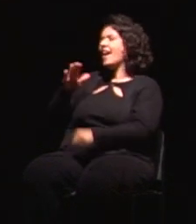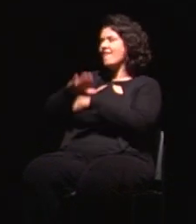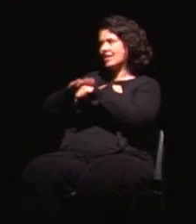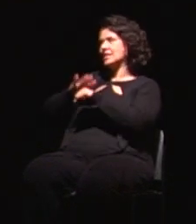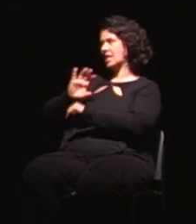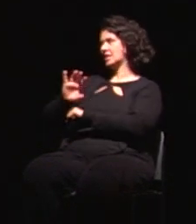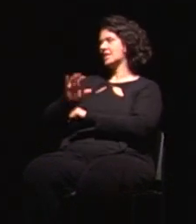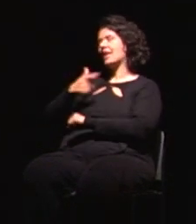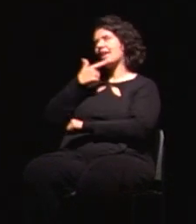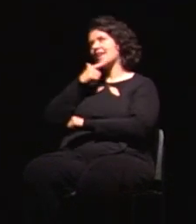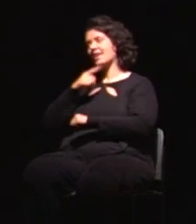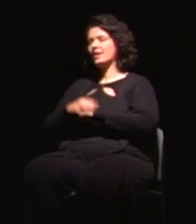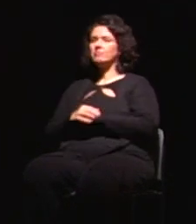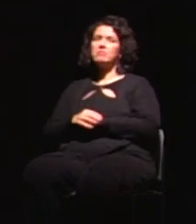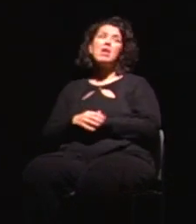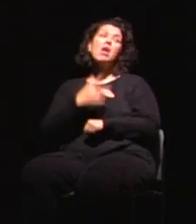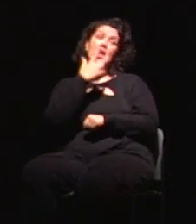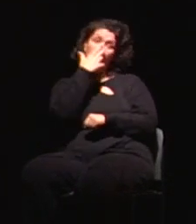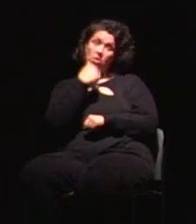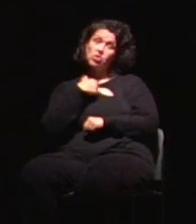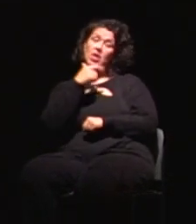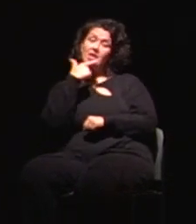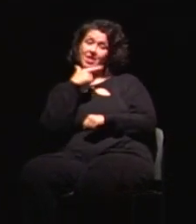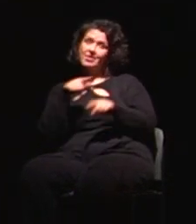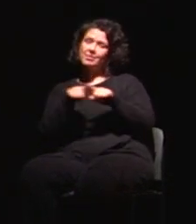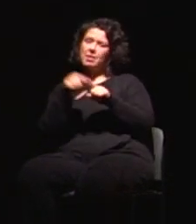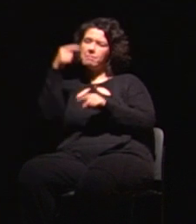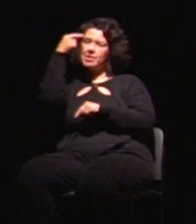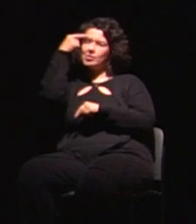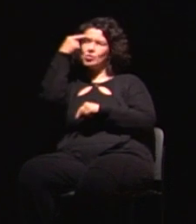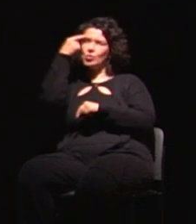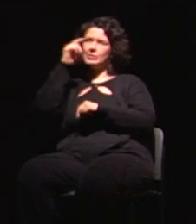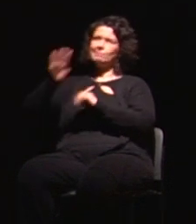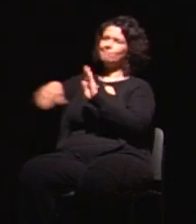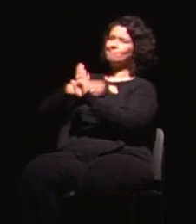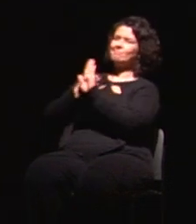Eu acho que ela deu risada, mas eu acho que ela viu outra coisa nisso.